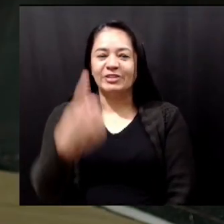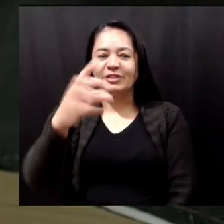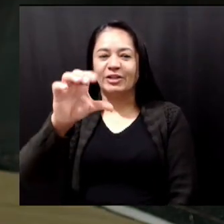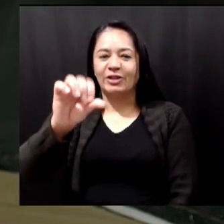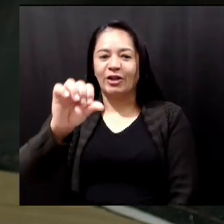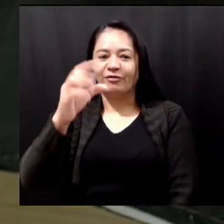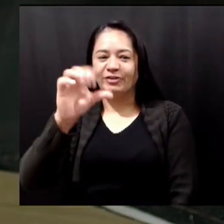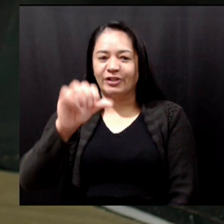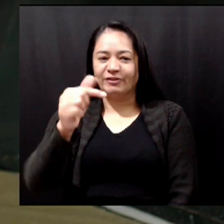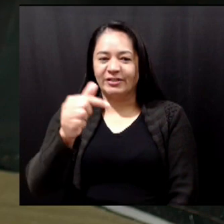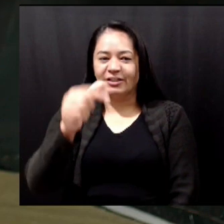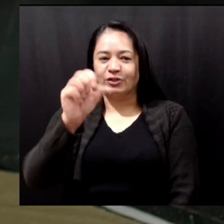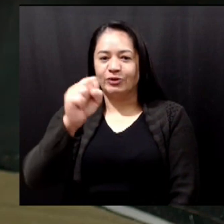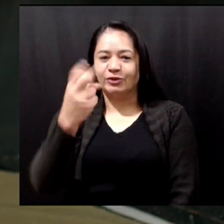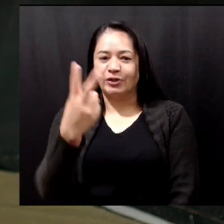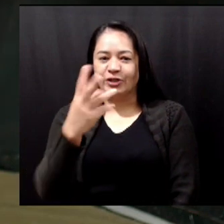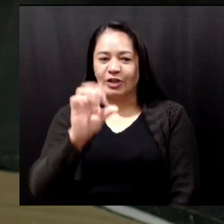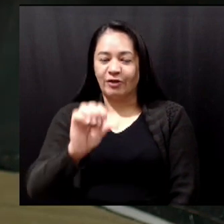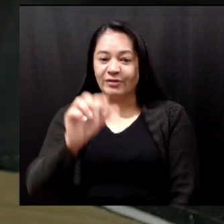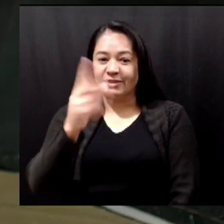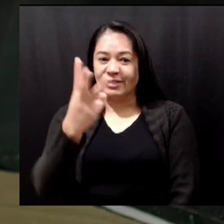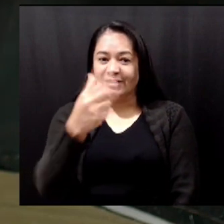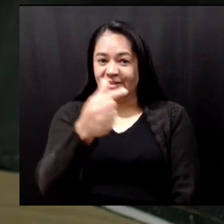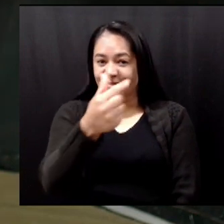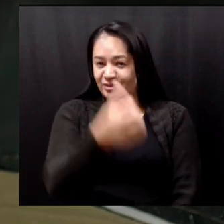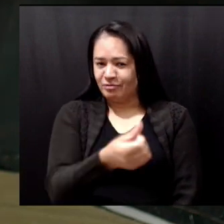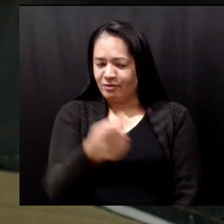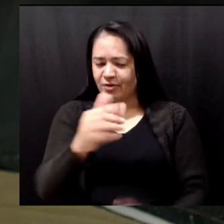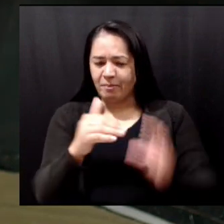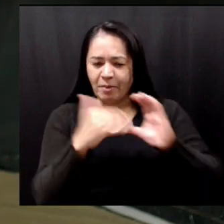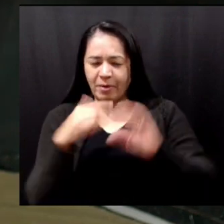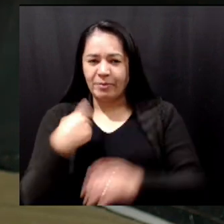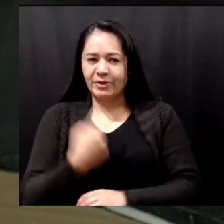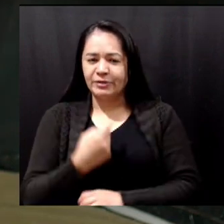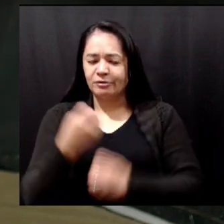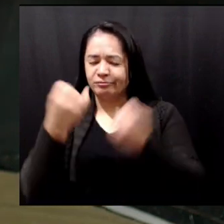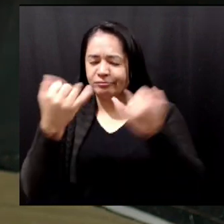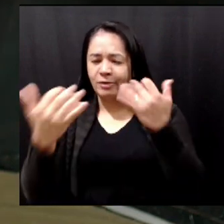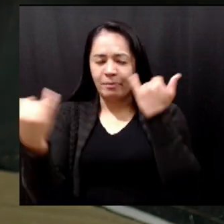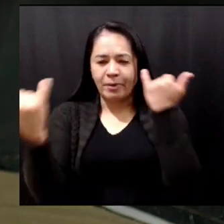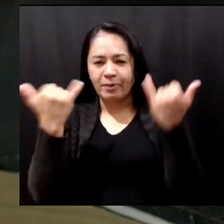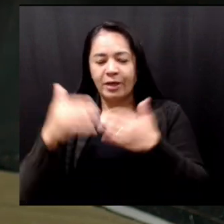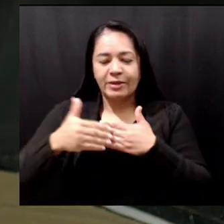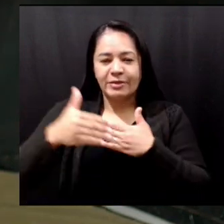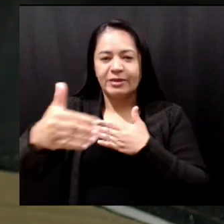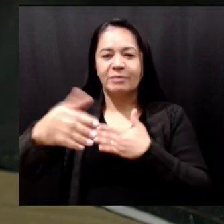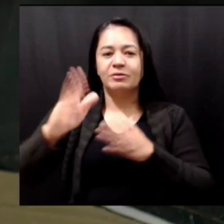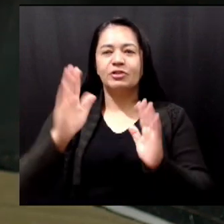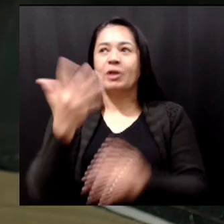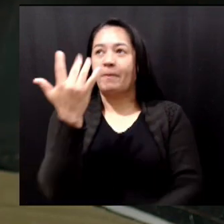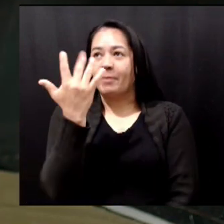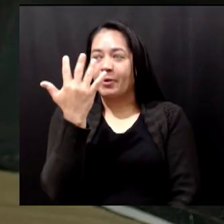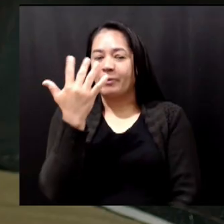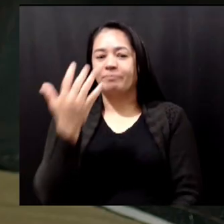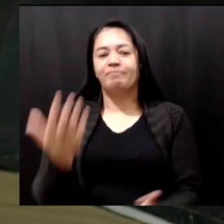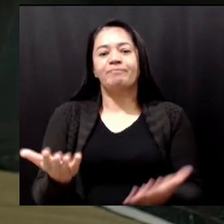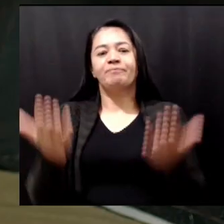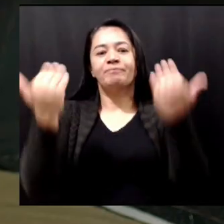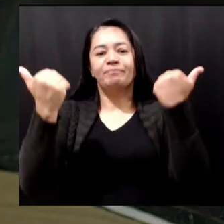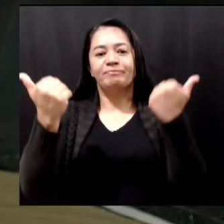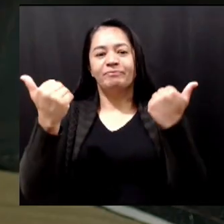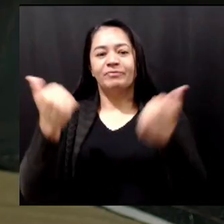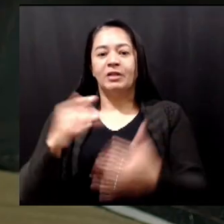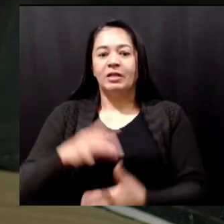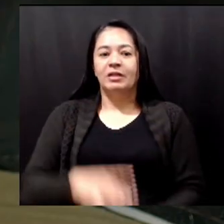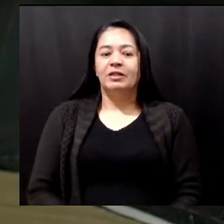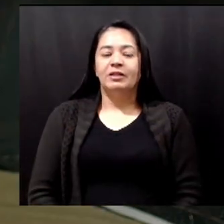você manda suas mensagens, a gente passa algumas notinhas para você e daqui a pouquinho também previsão do tempo. Vamos lá! Chefes Campinas